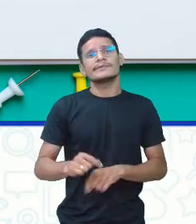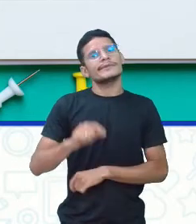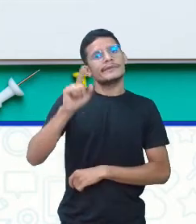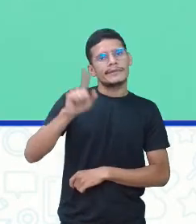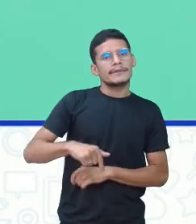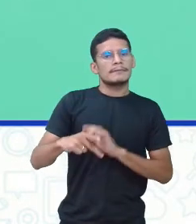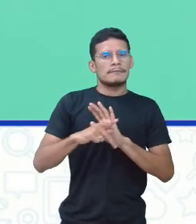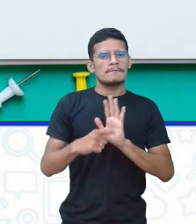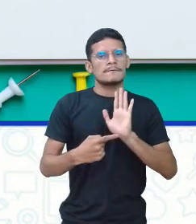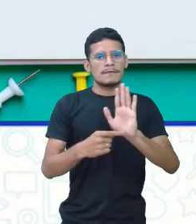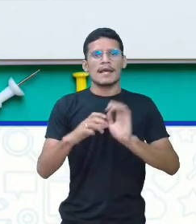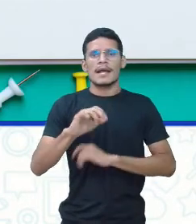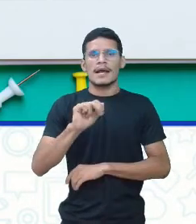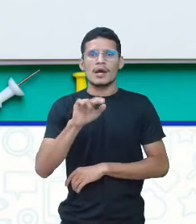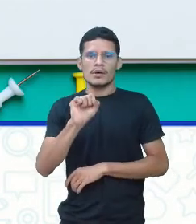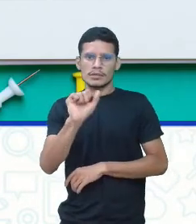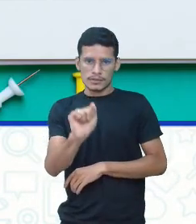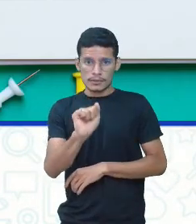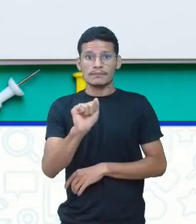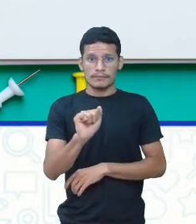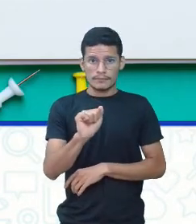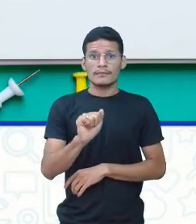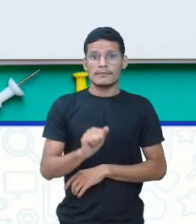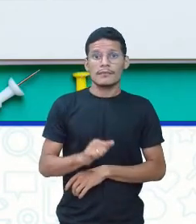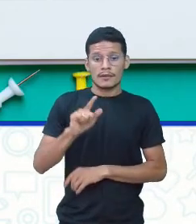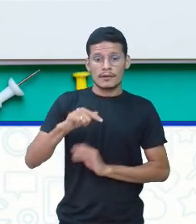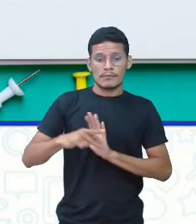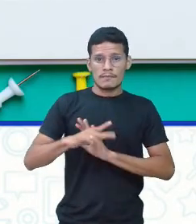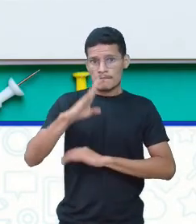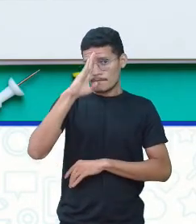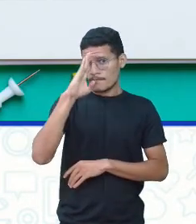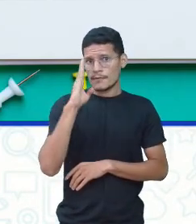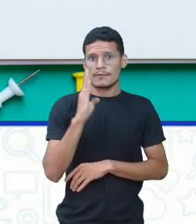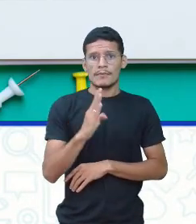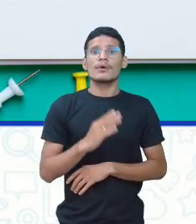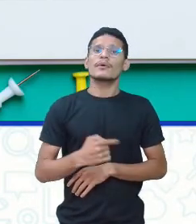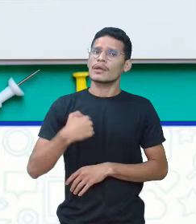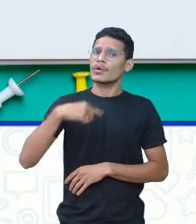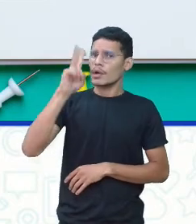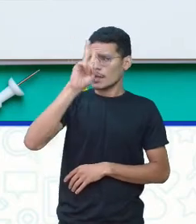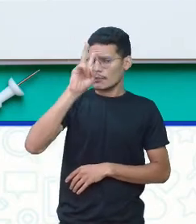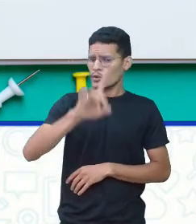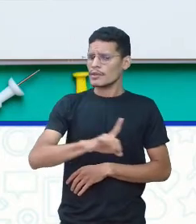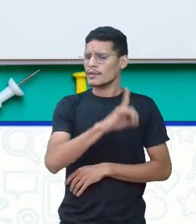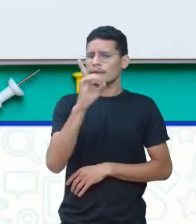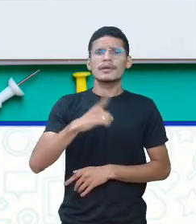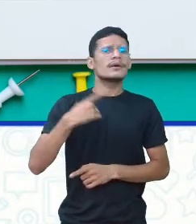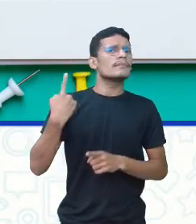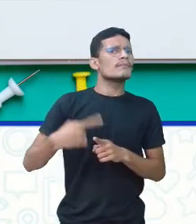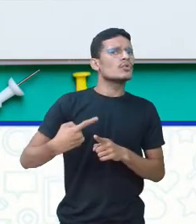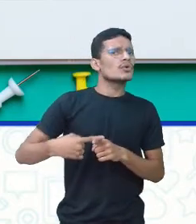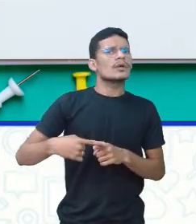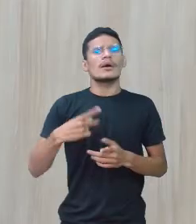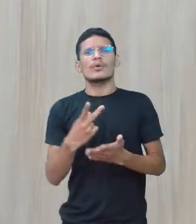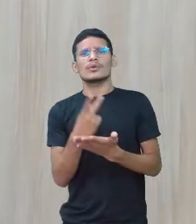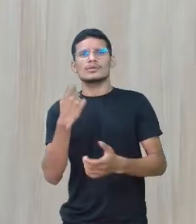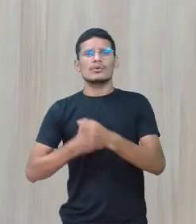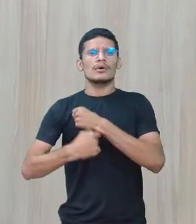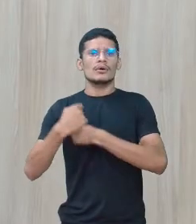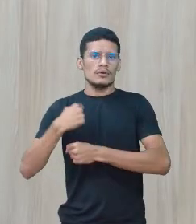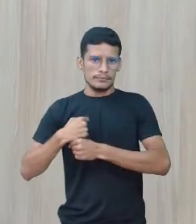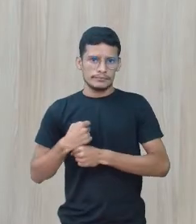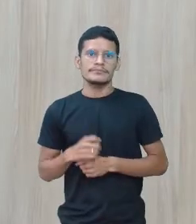indicar a causa, né? A causa da principal. Lembro-me bem da data porque o fato ocorreu ano